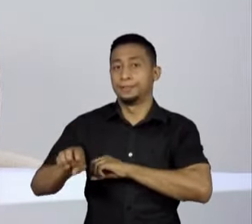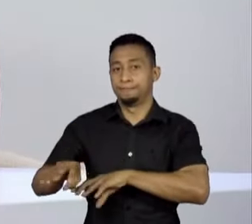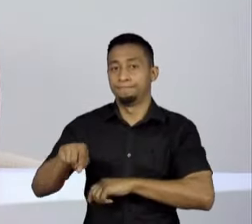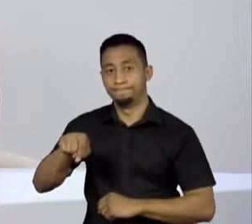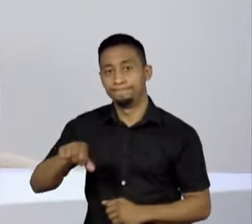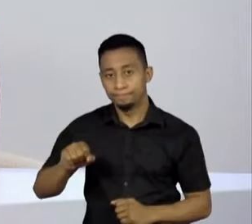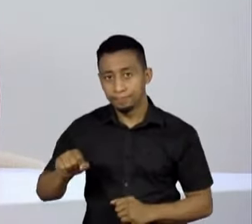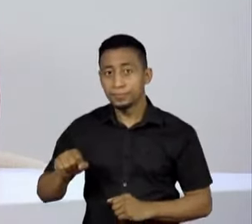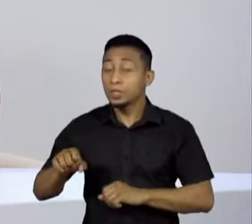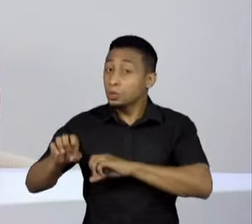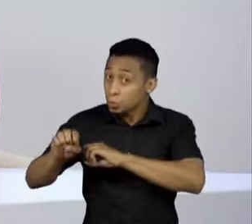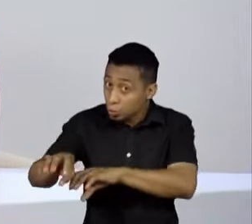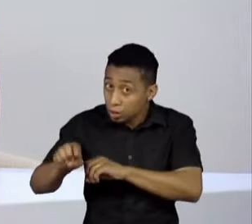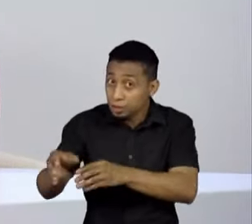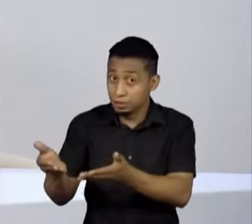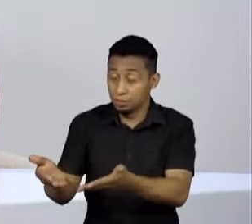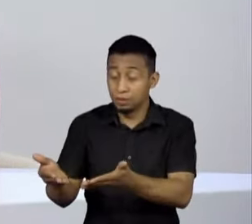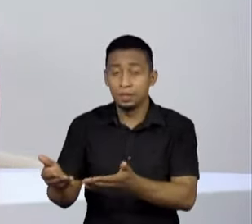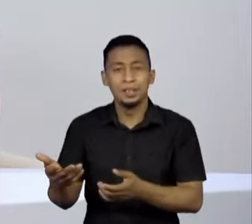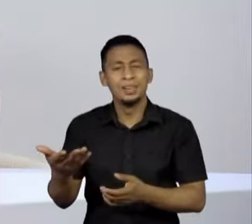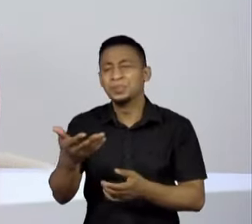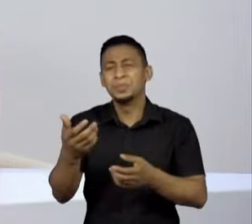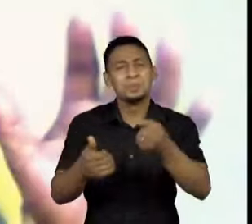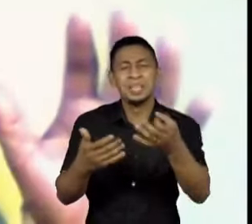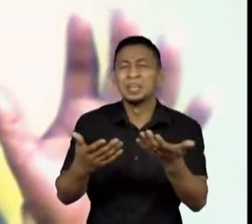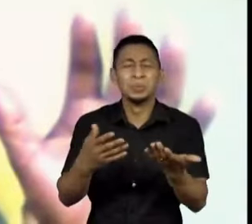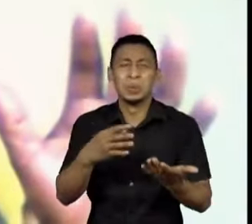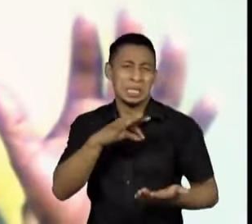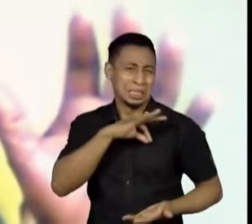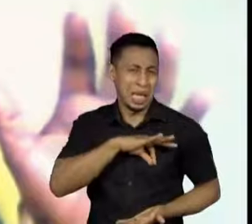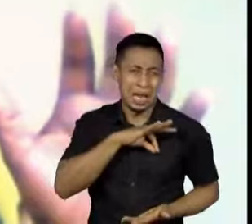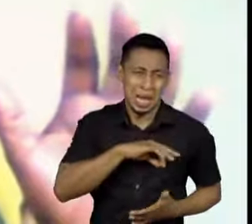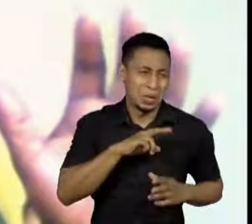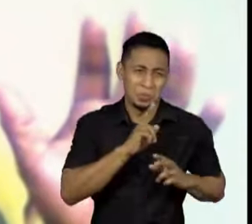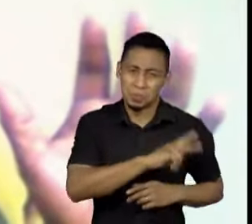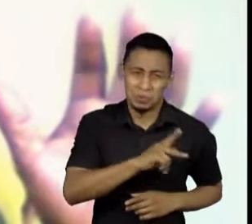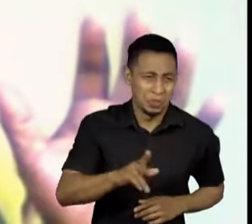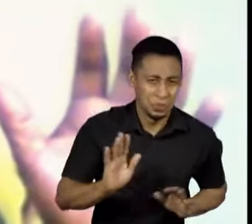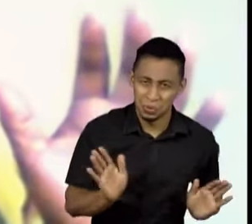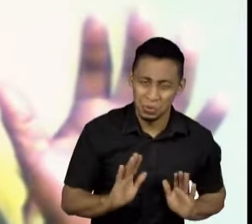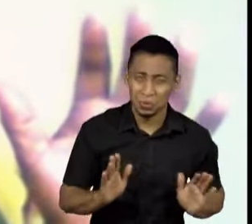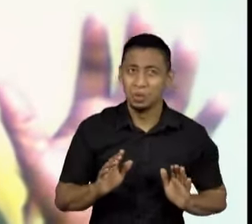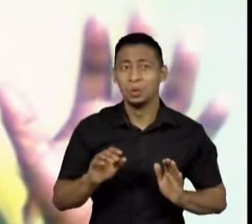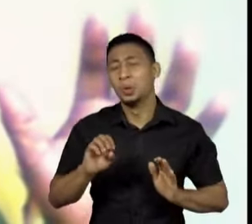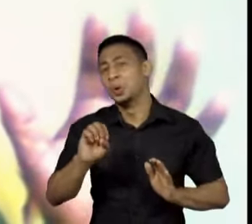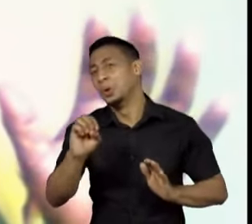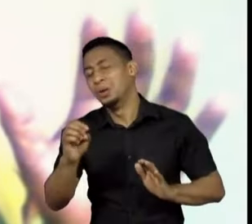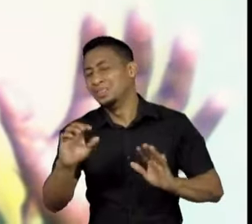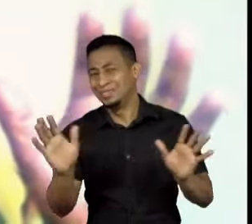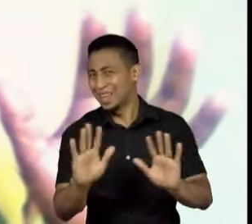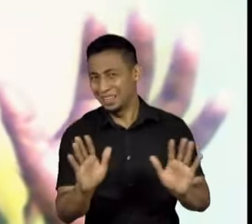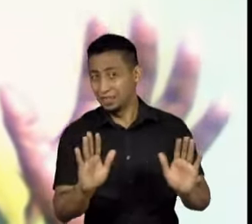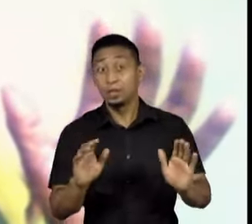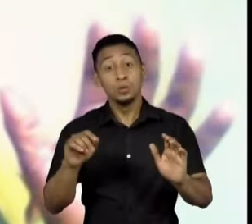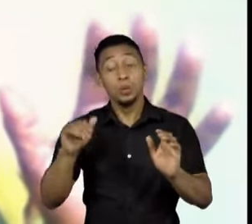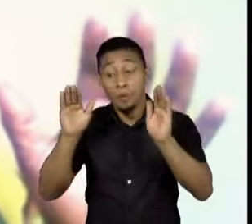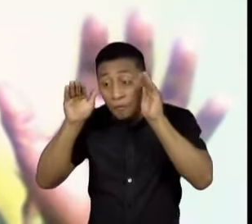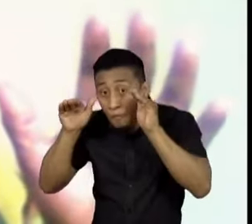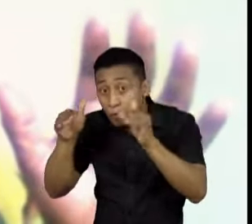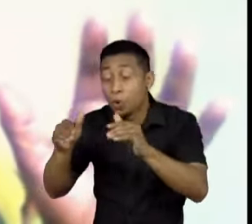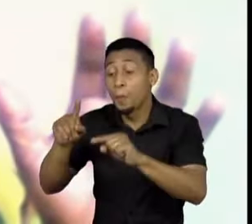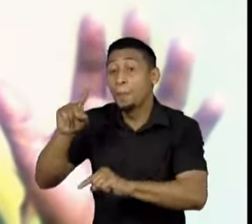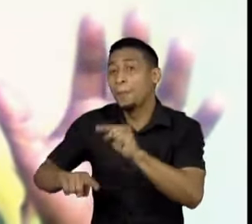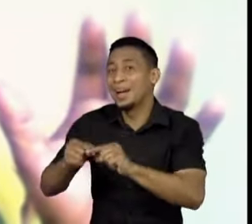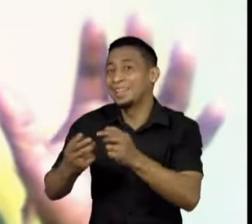ser municiada. Eu não estou nem falando em salário de professores, formação de professores, não estou falando nada disso. Eu estou falando em